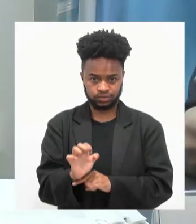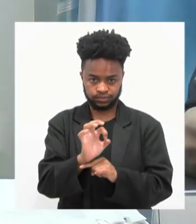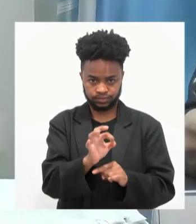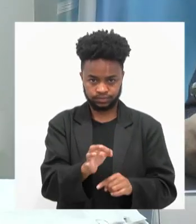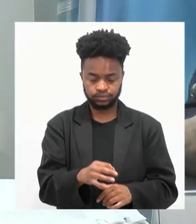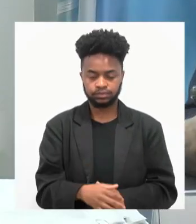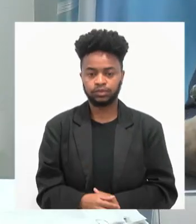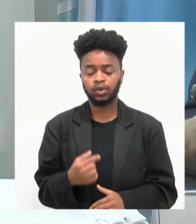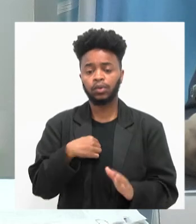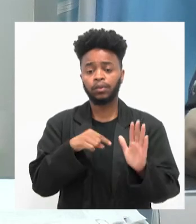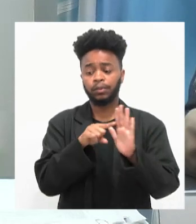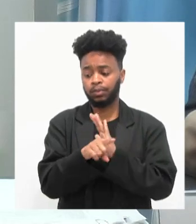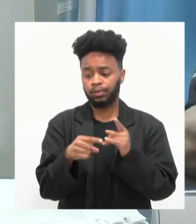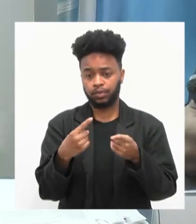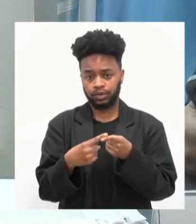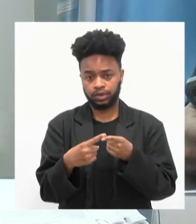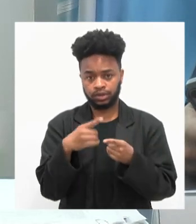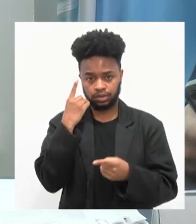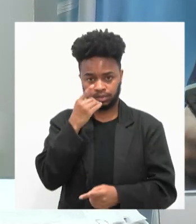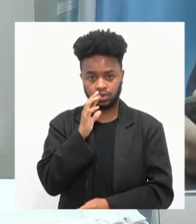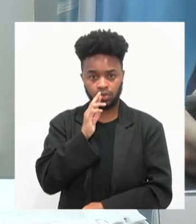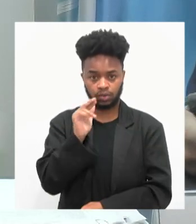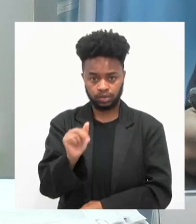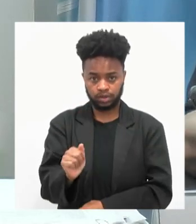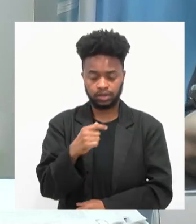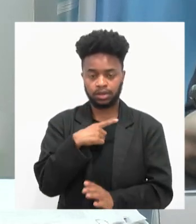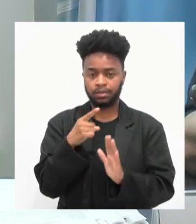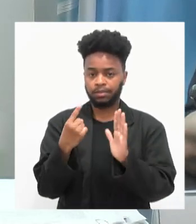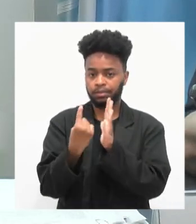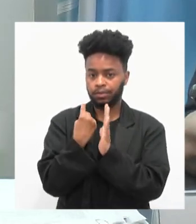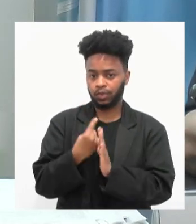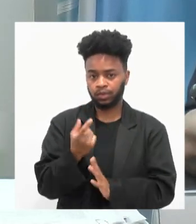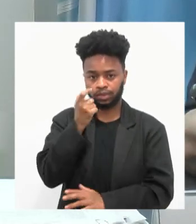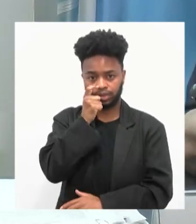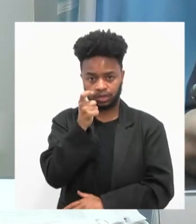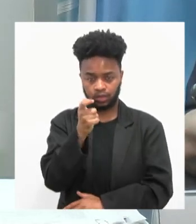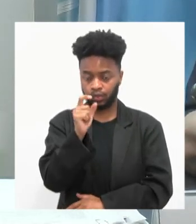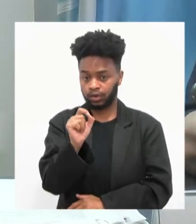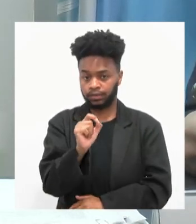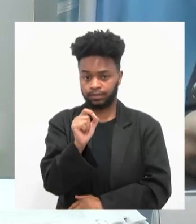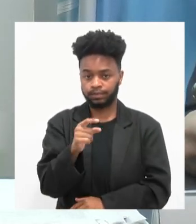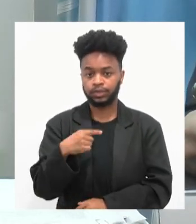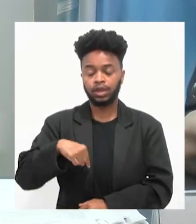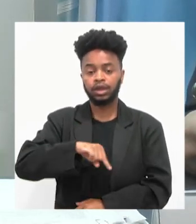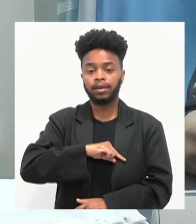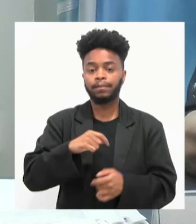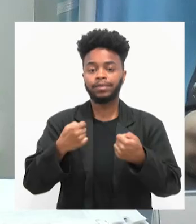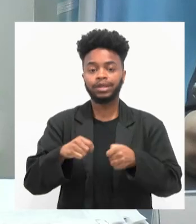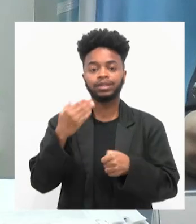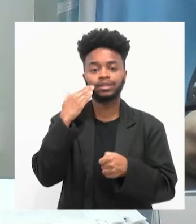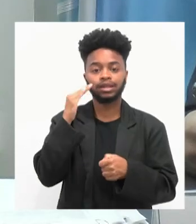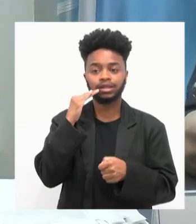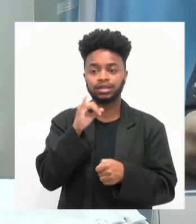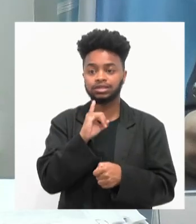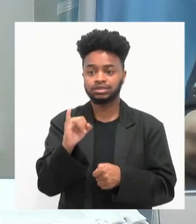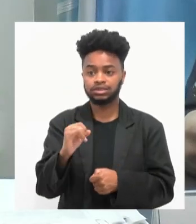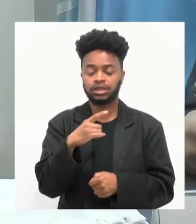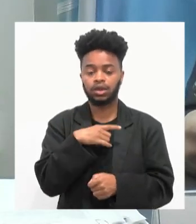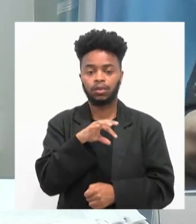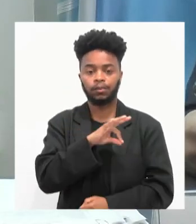minha pergunta, o deputado Rodrigo Amorim, ele trouxe um questionamento interessante. Ele disse o seguinte: a gente precisa entender se é um mau policial na